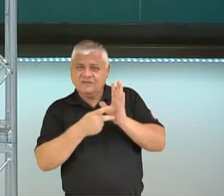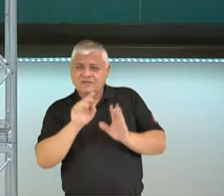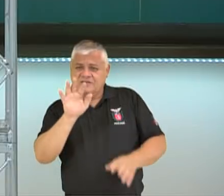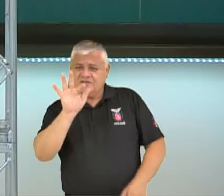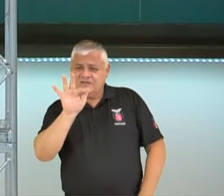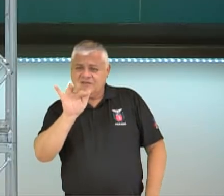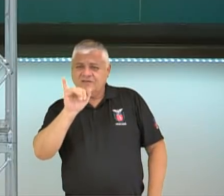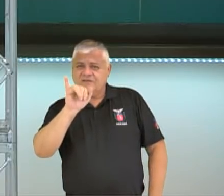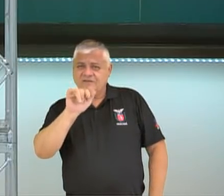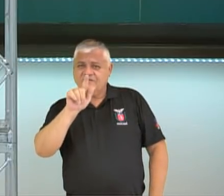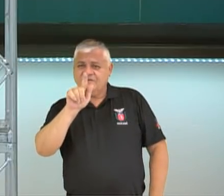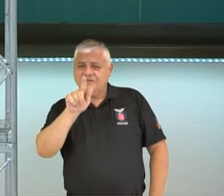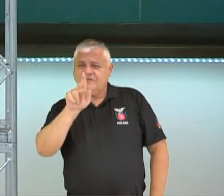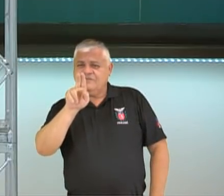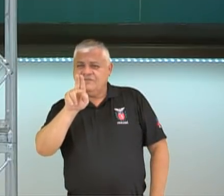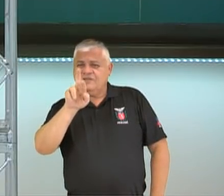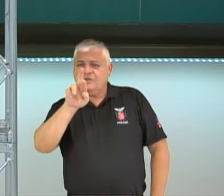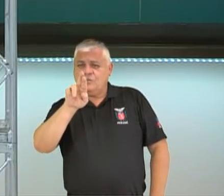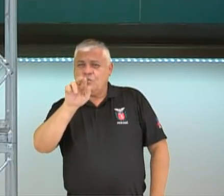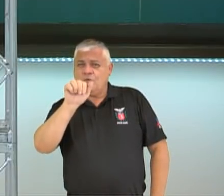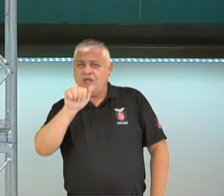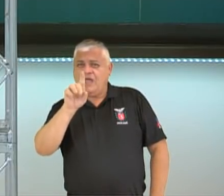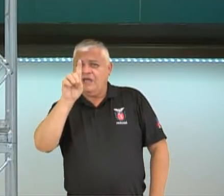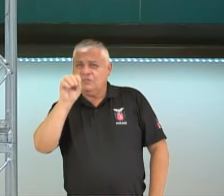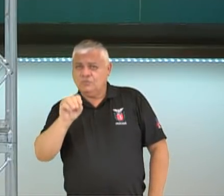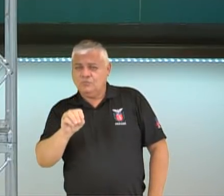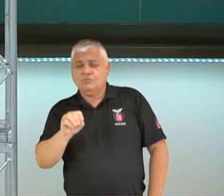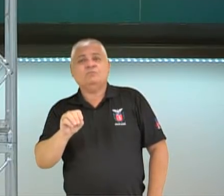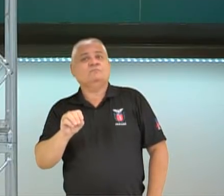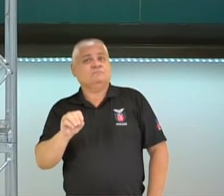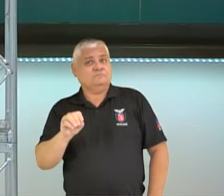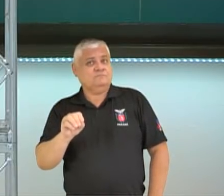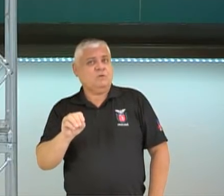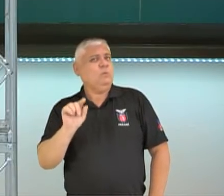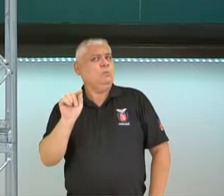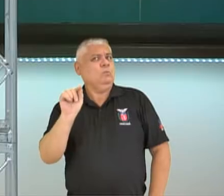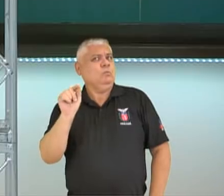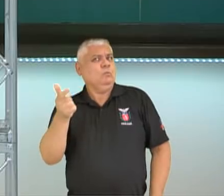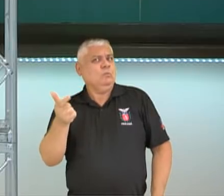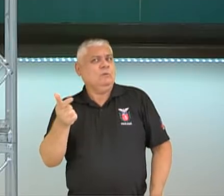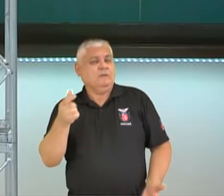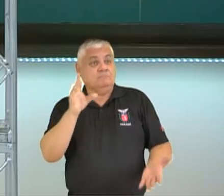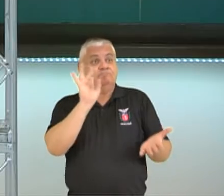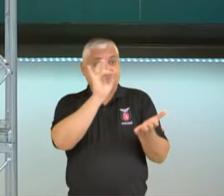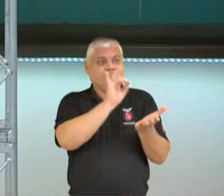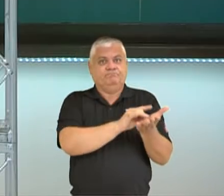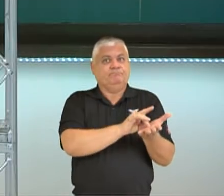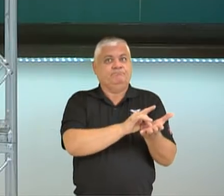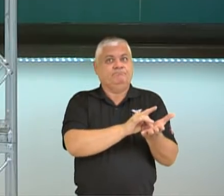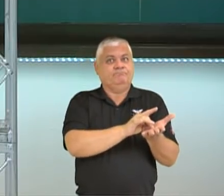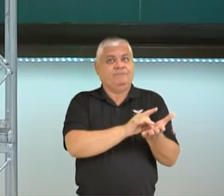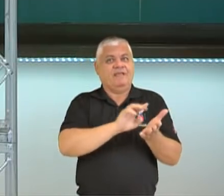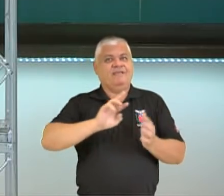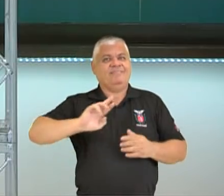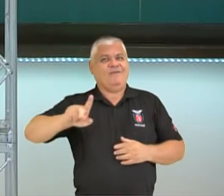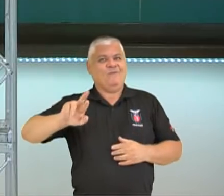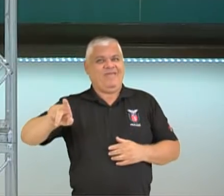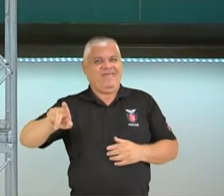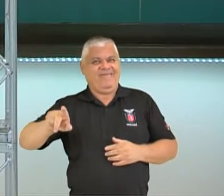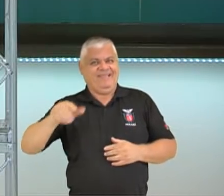Sim nós temos uma uma uma posição aí sentido real e sentido figurado